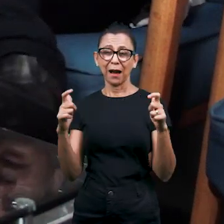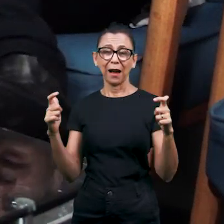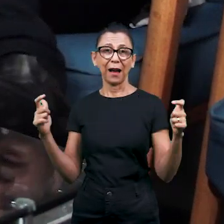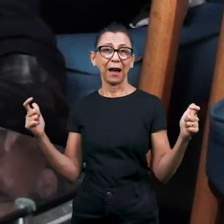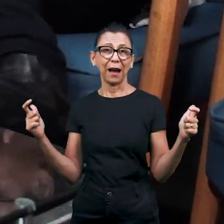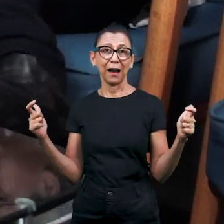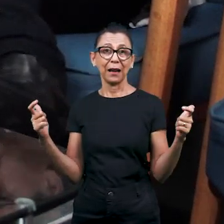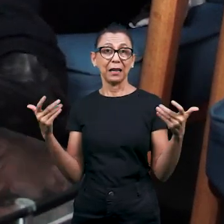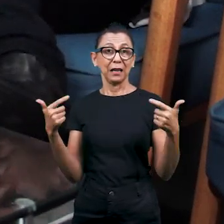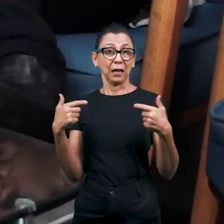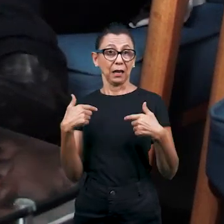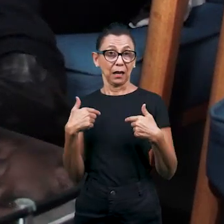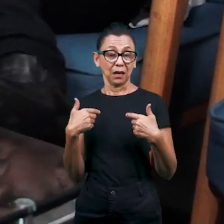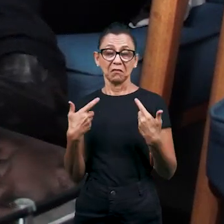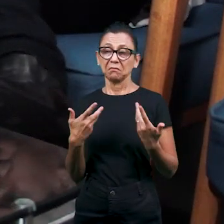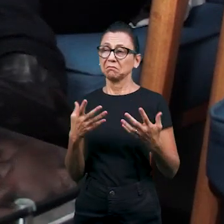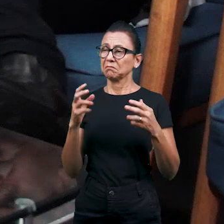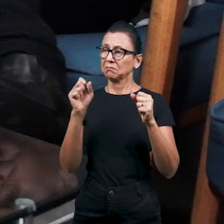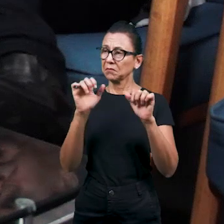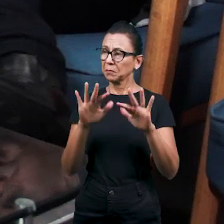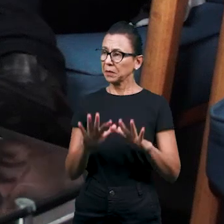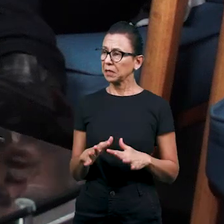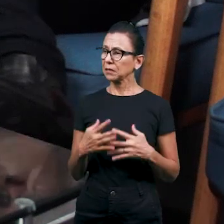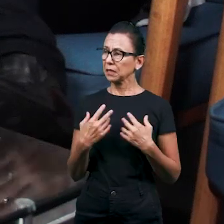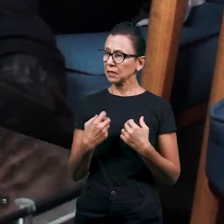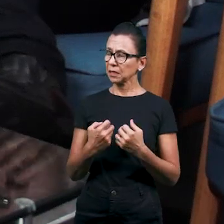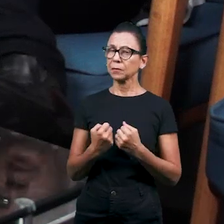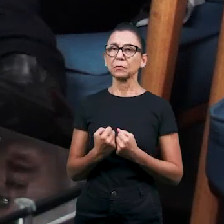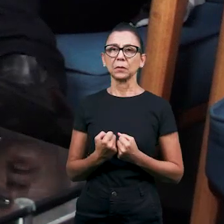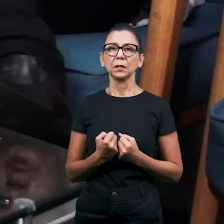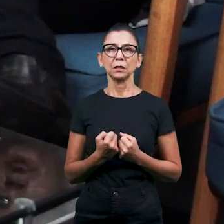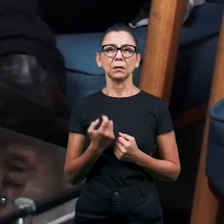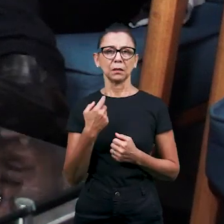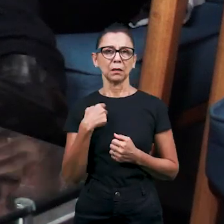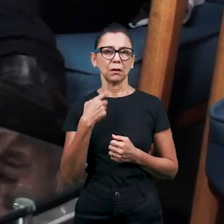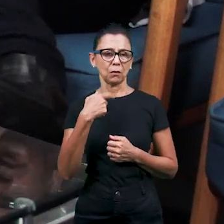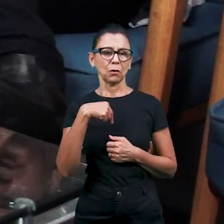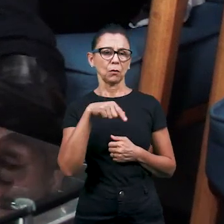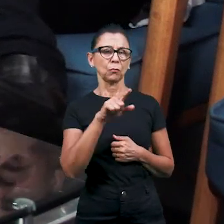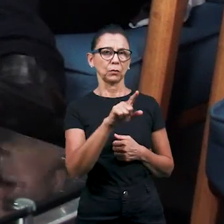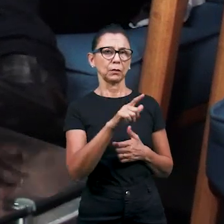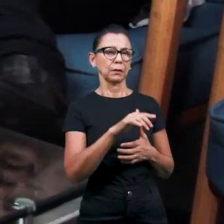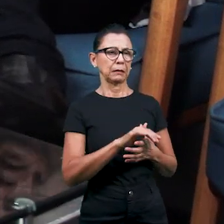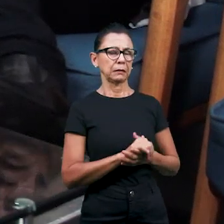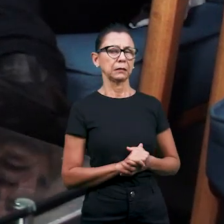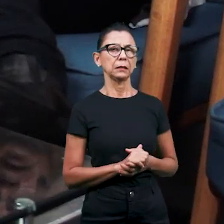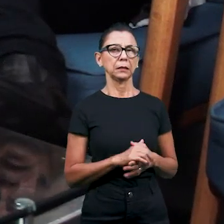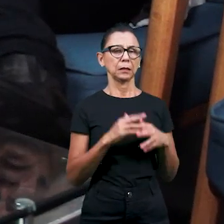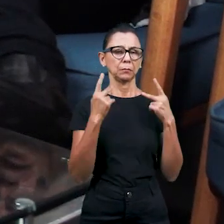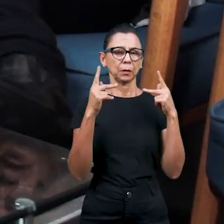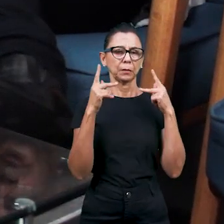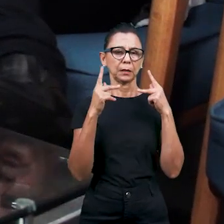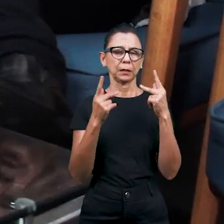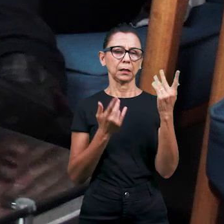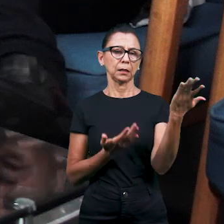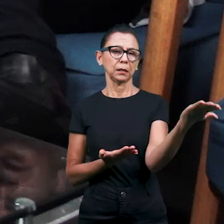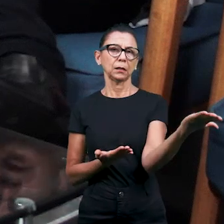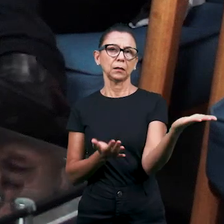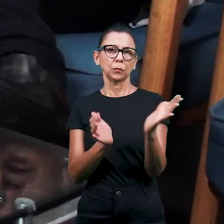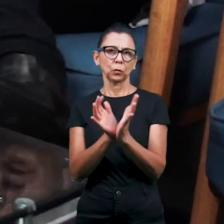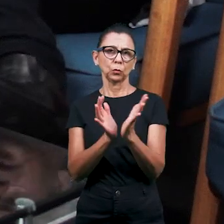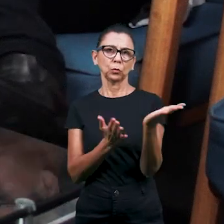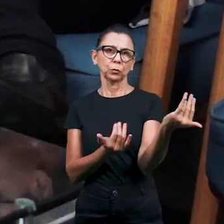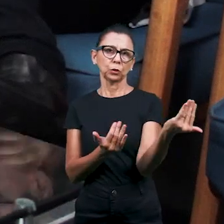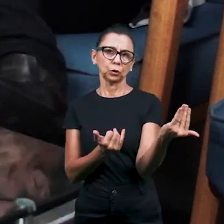mim, eu recebi uma bênção nessa reunião, né? Eu fui lá para trazer uma palavra para os jovens, a convite do Marcelo, e ali depois os